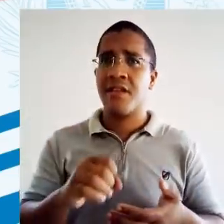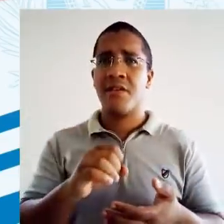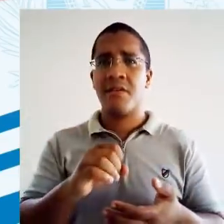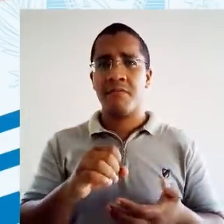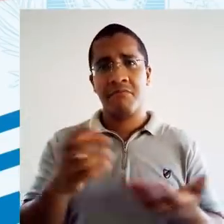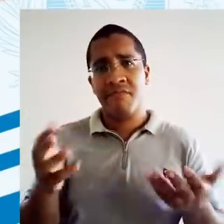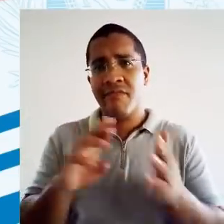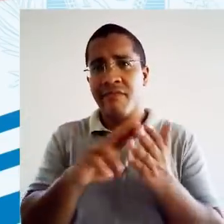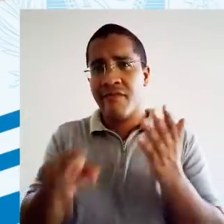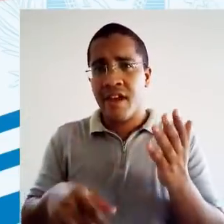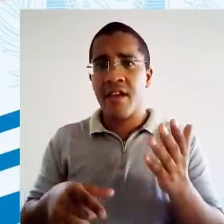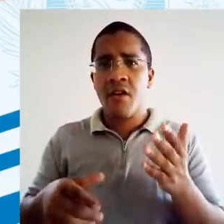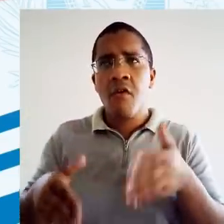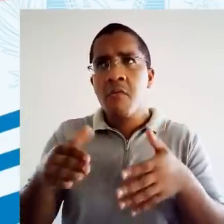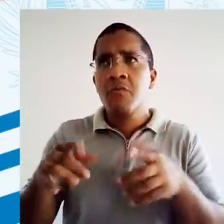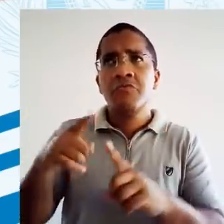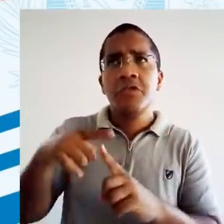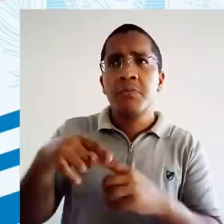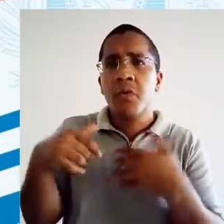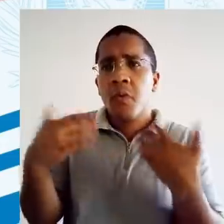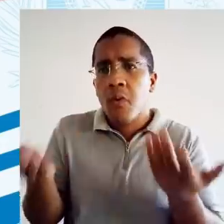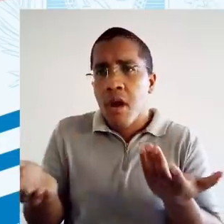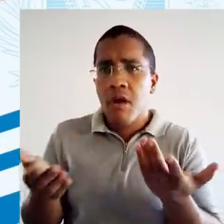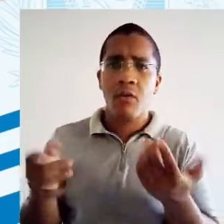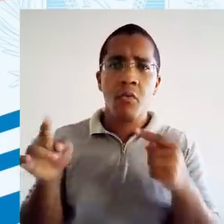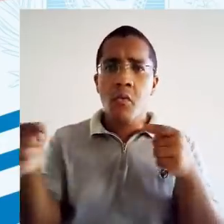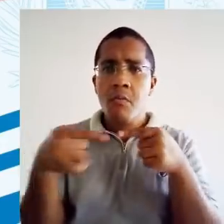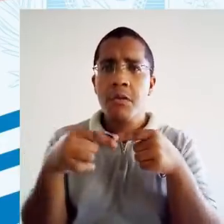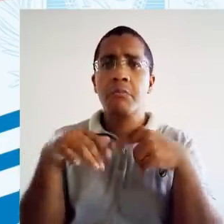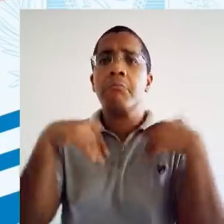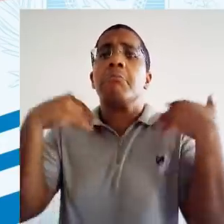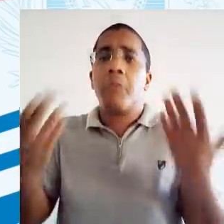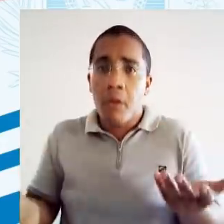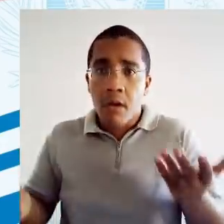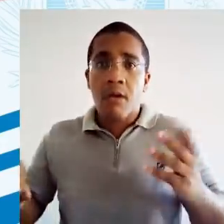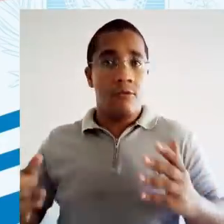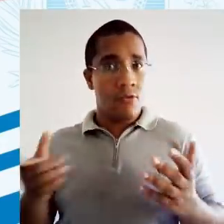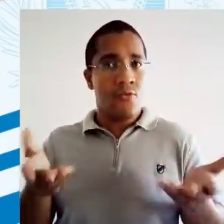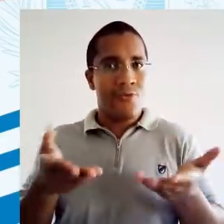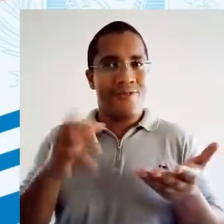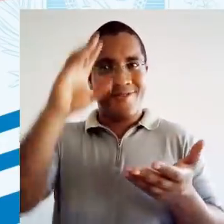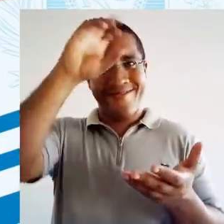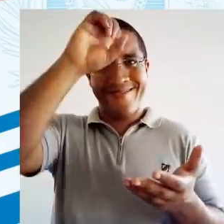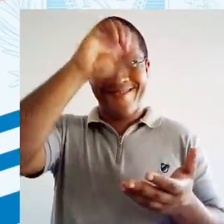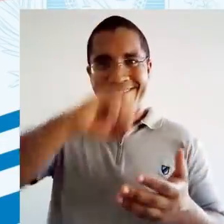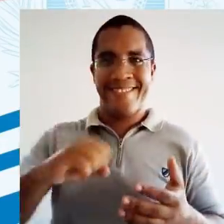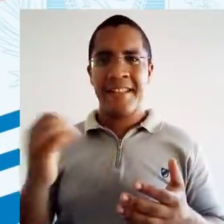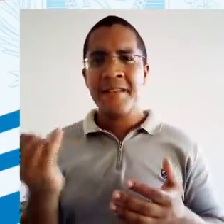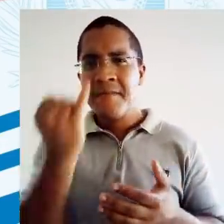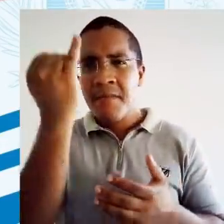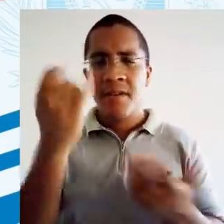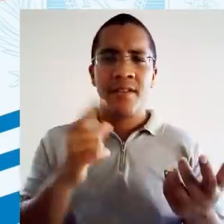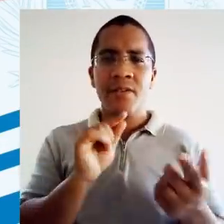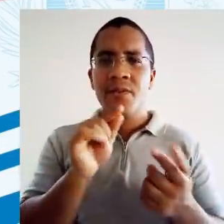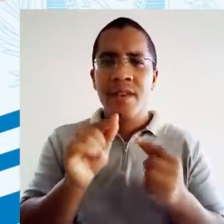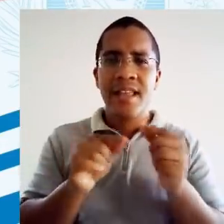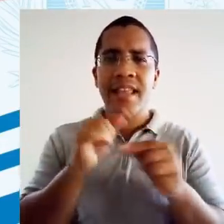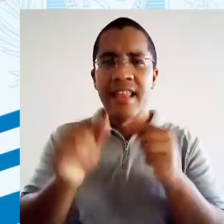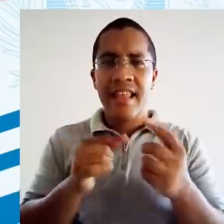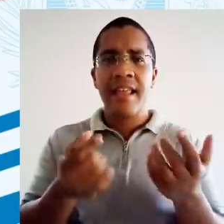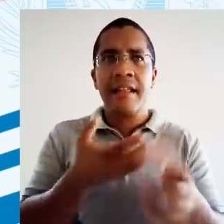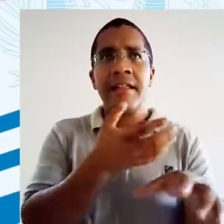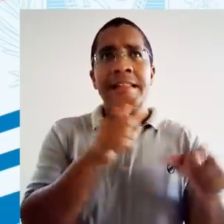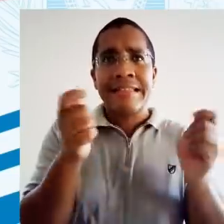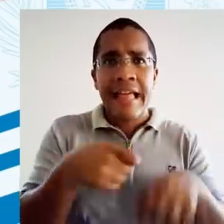robótica, alguns tipos de robôs, aplicabilidade, essa questão de